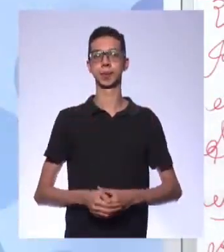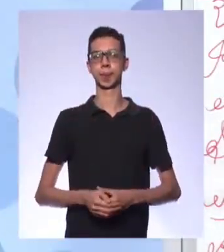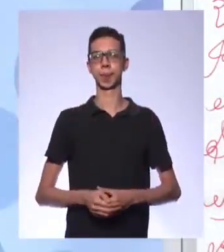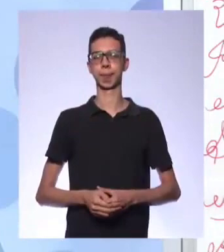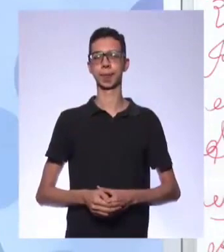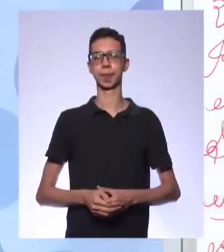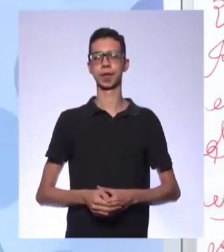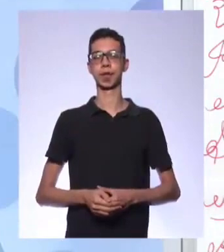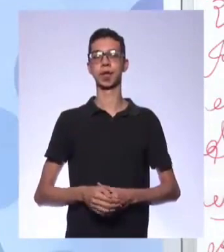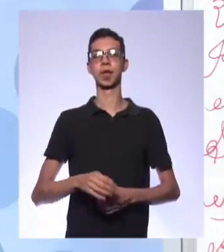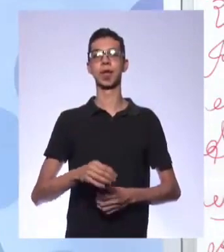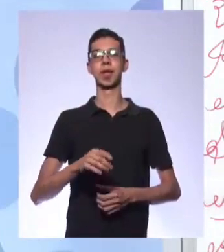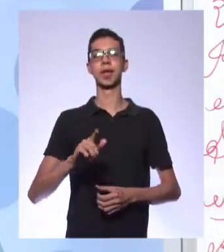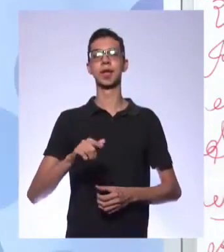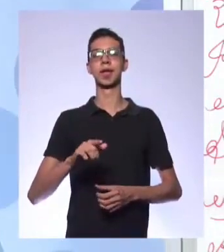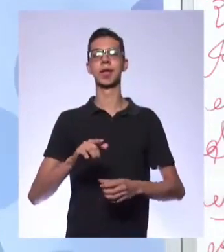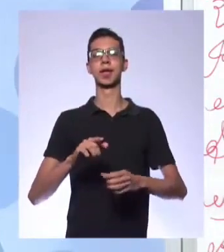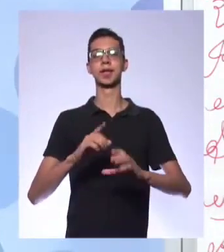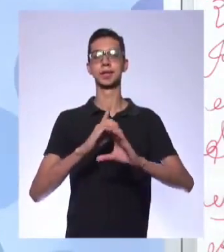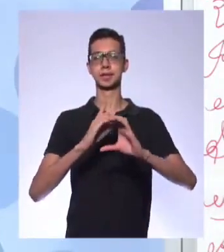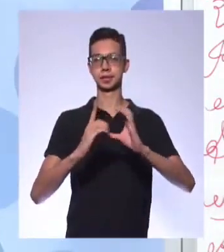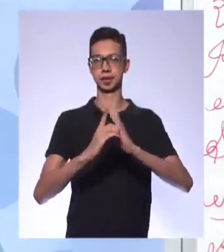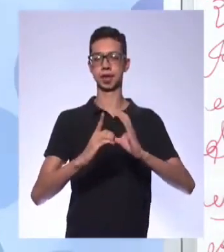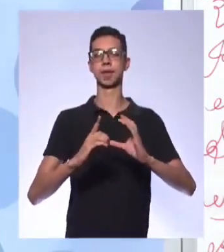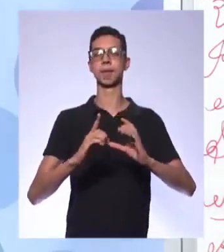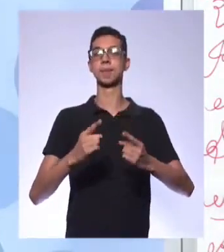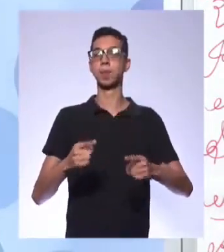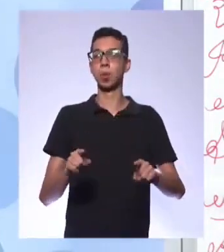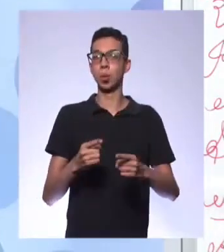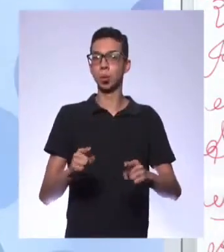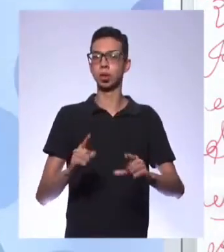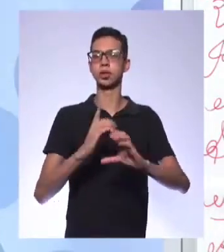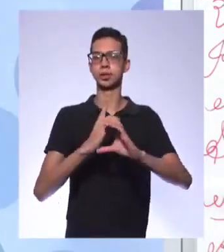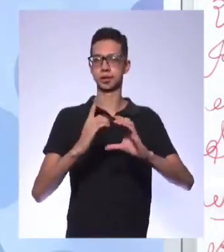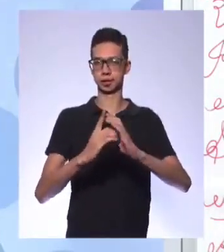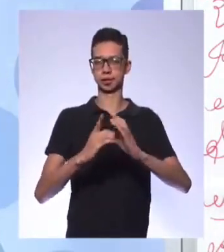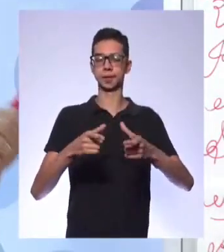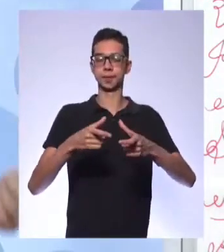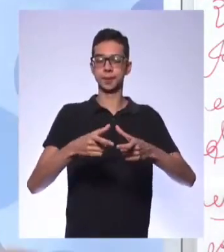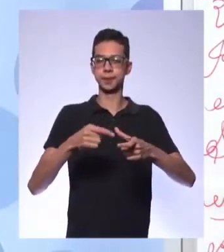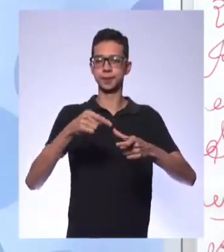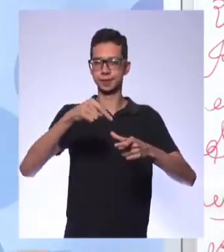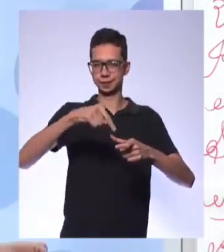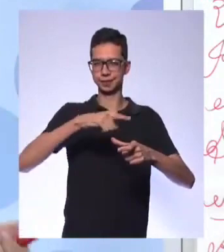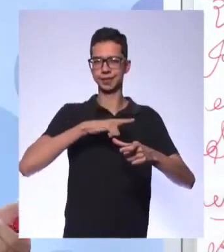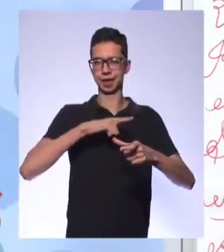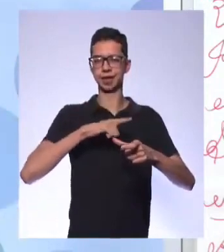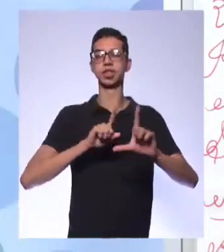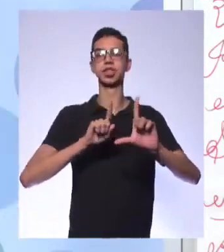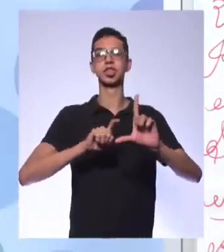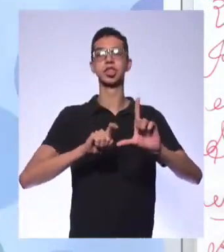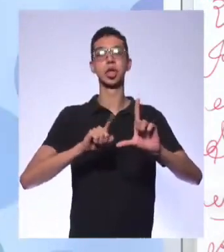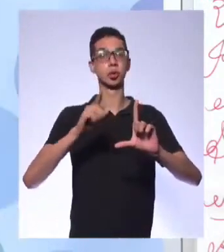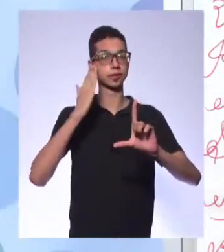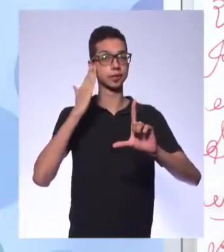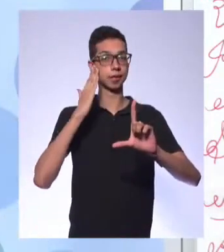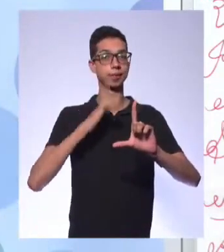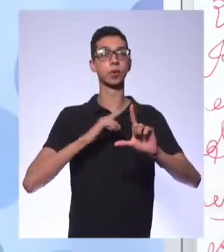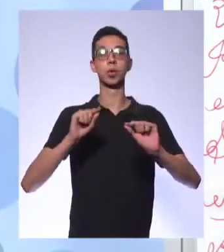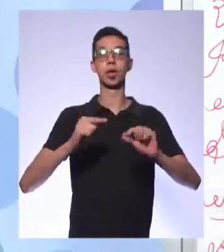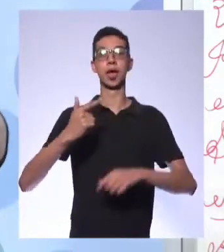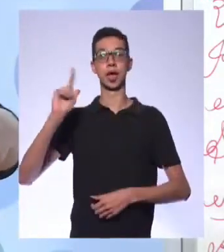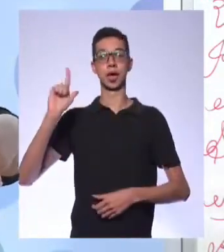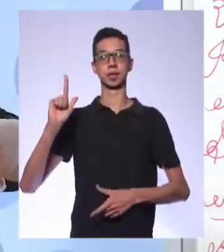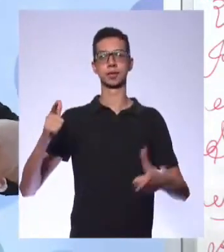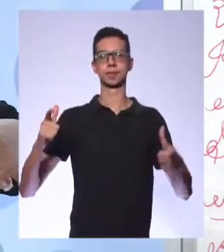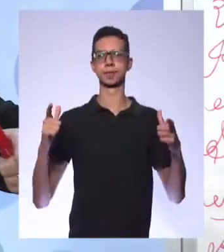As faixas, né, as músicas, as trilhas são digitalizadas naquele pequeno disquinho. O que a gente tinha antes? Nós tínhamos, né, os discos de vinil,